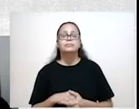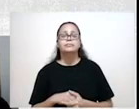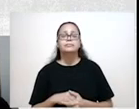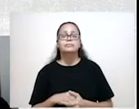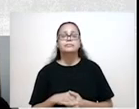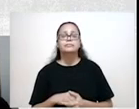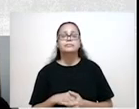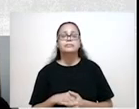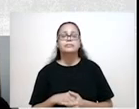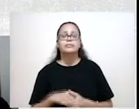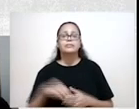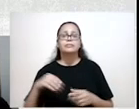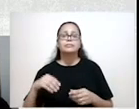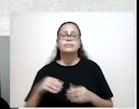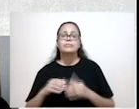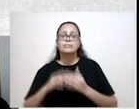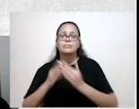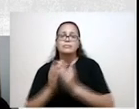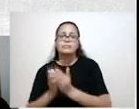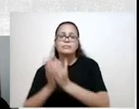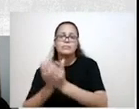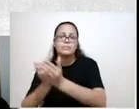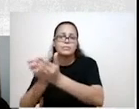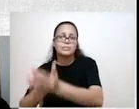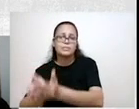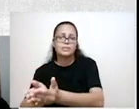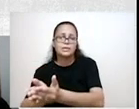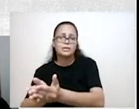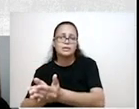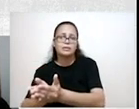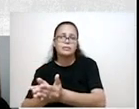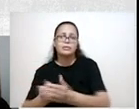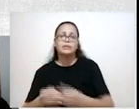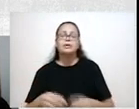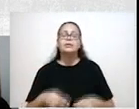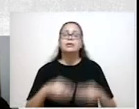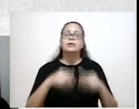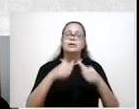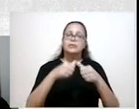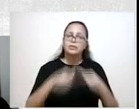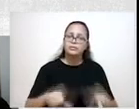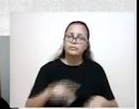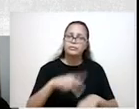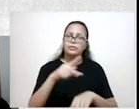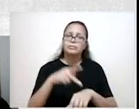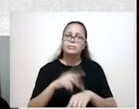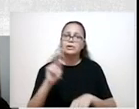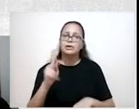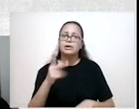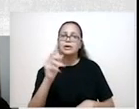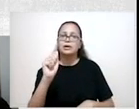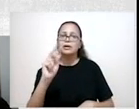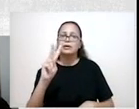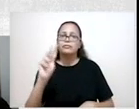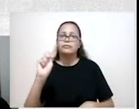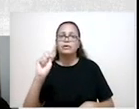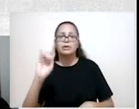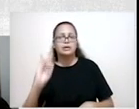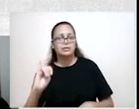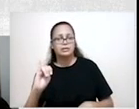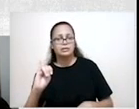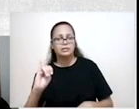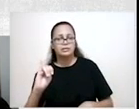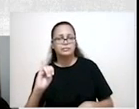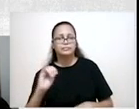base naval norte-americana de Pearl Harbor, que fica no Havaí. A frota baseada em